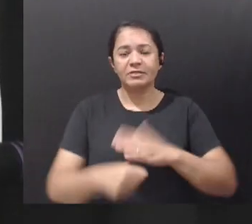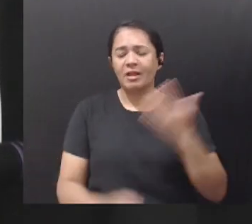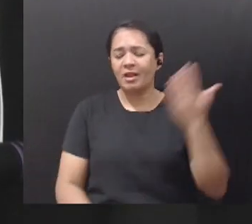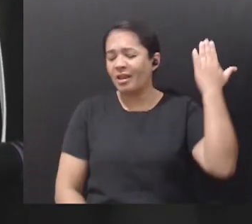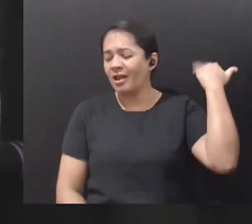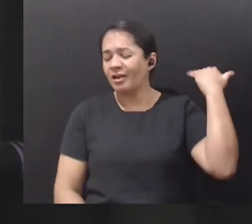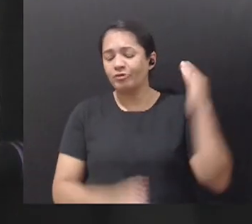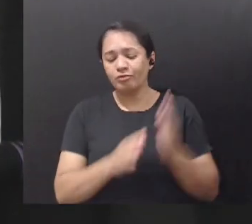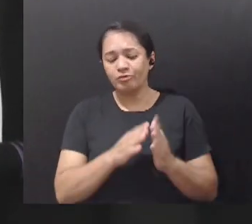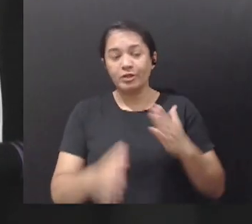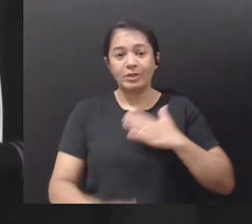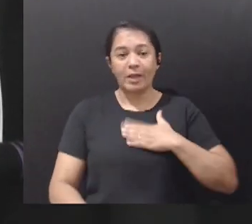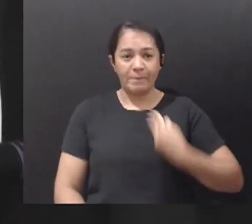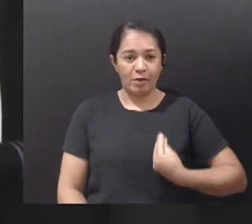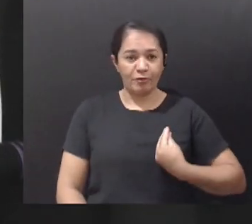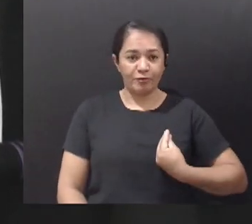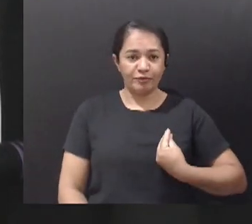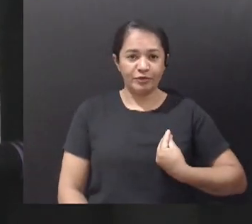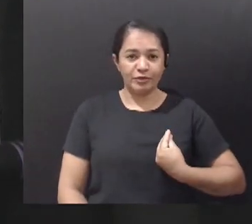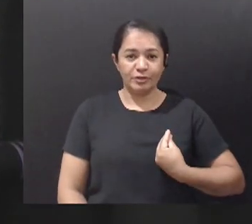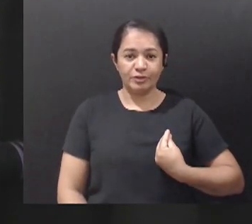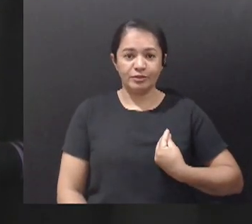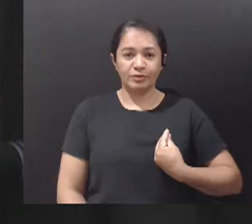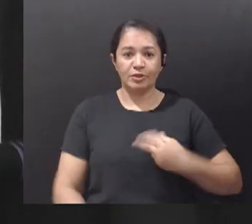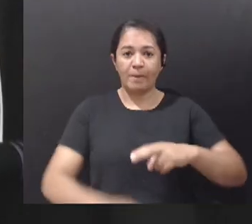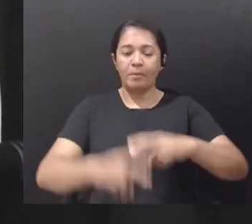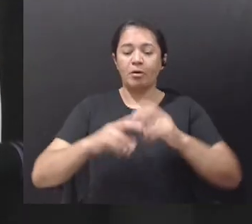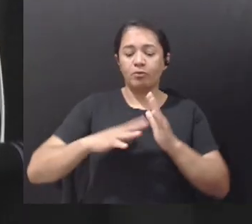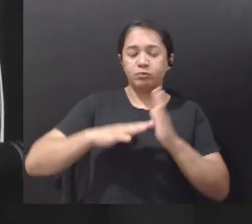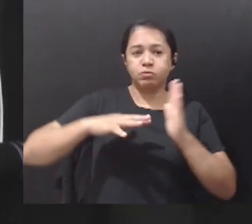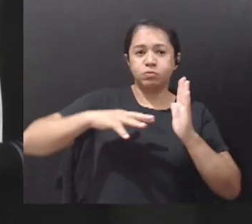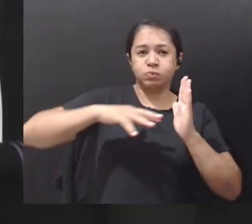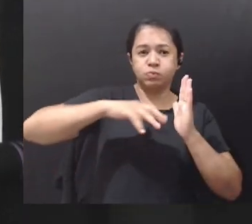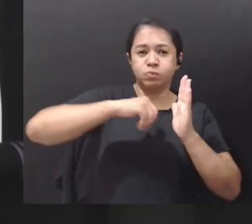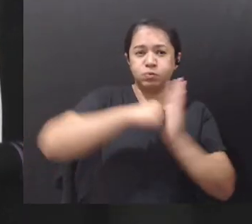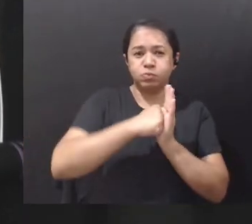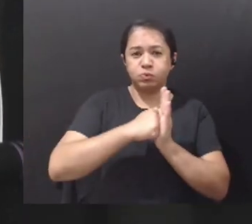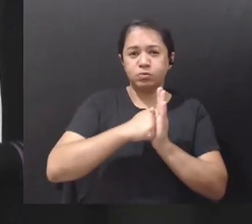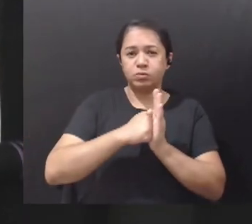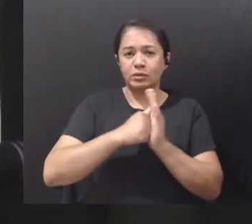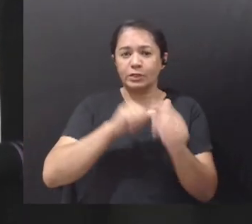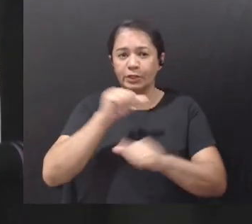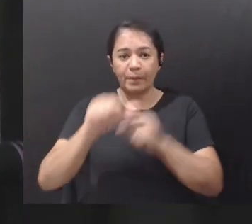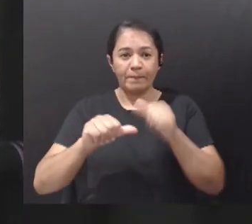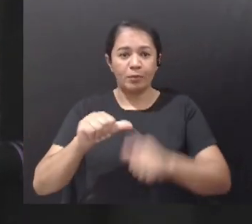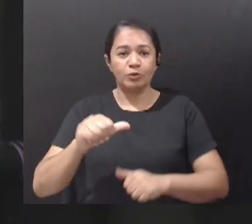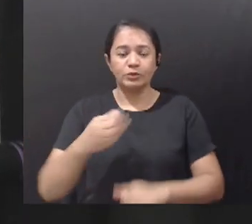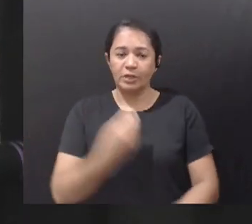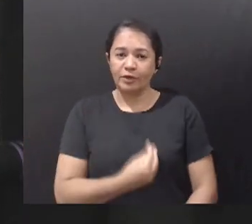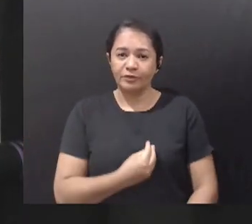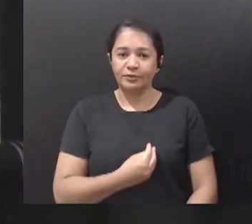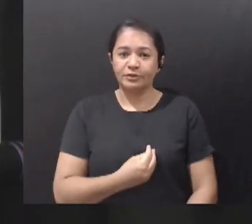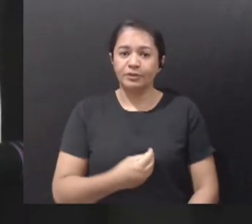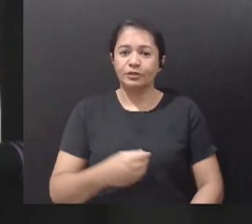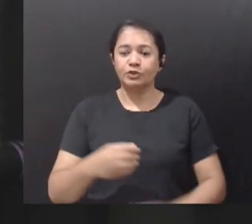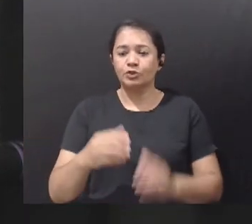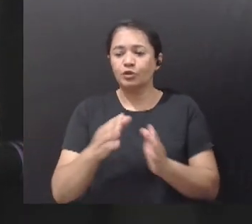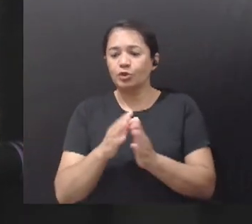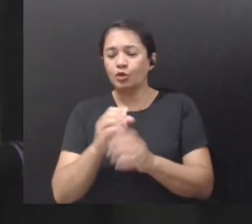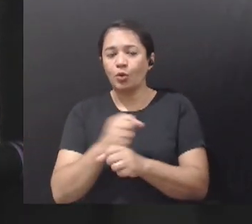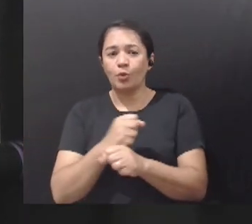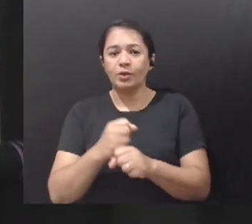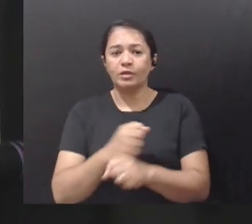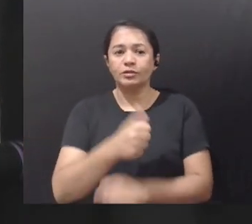de vida, depois do meu acidente de automóvel, que obviamente muda a vida da gente também, eu estou falando de 88, 89, O seu acidente foi foi